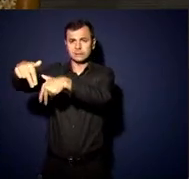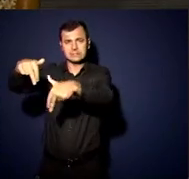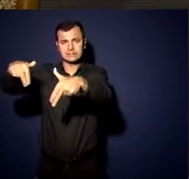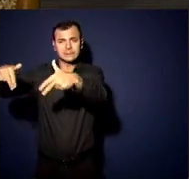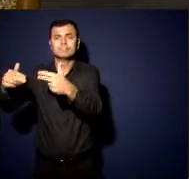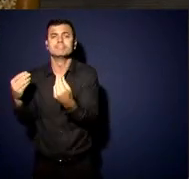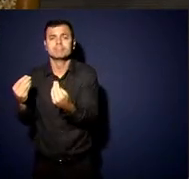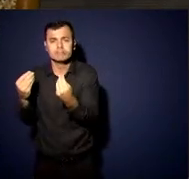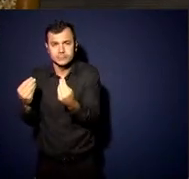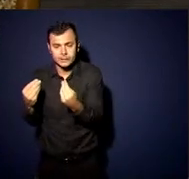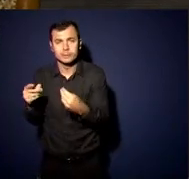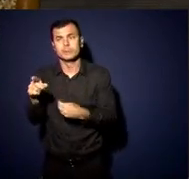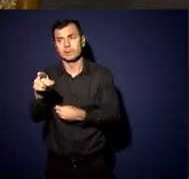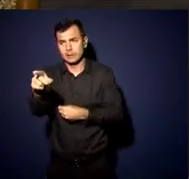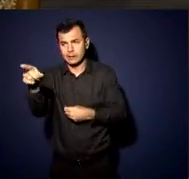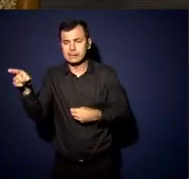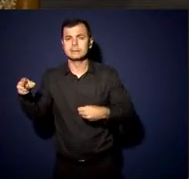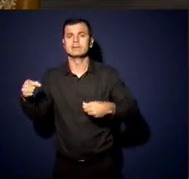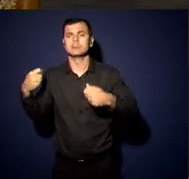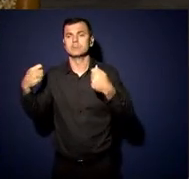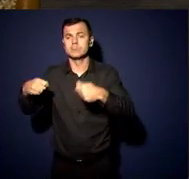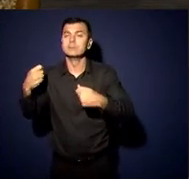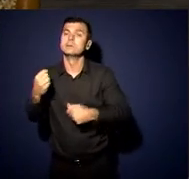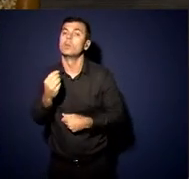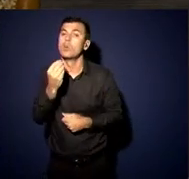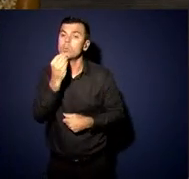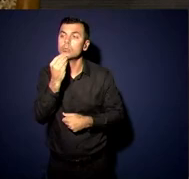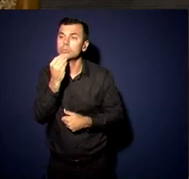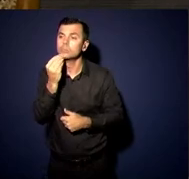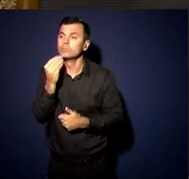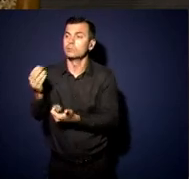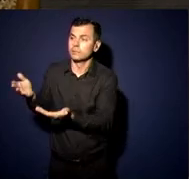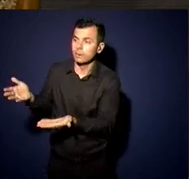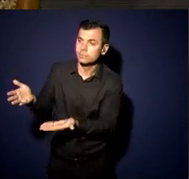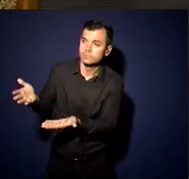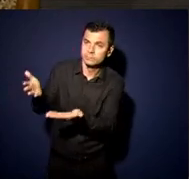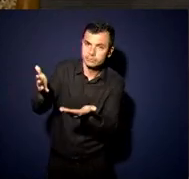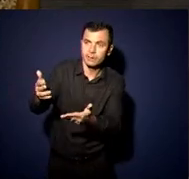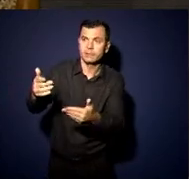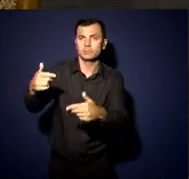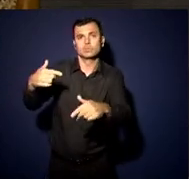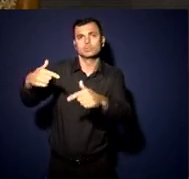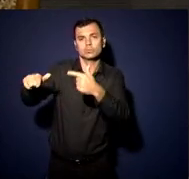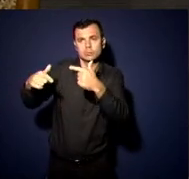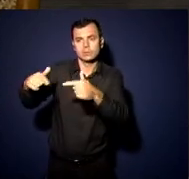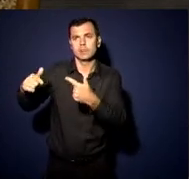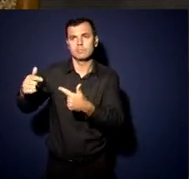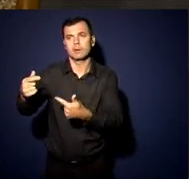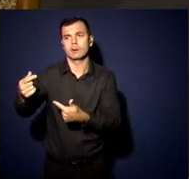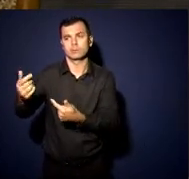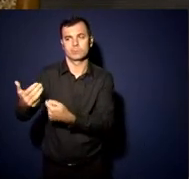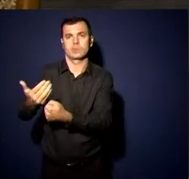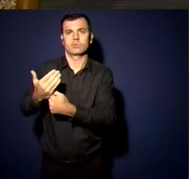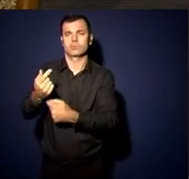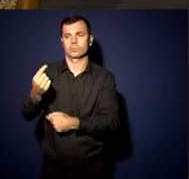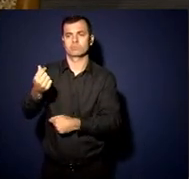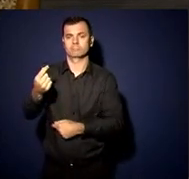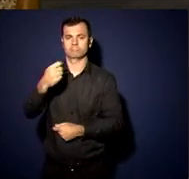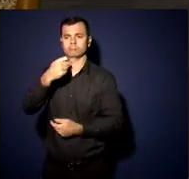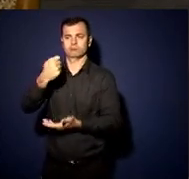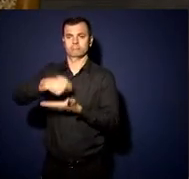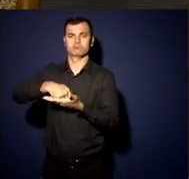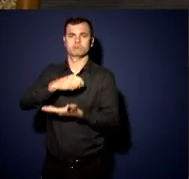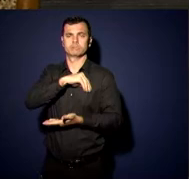conceder para essas pessoas uma oportunidade de rentabilizar o trabalho delas que importante